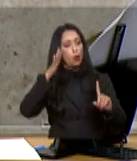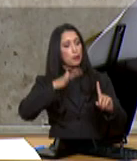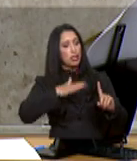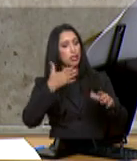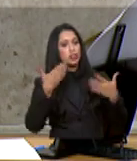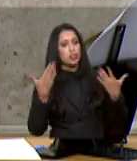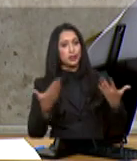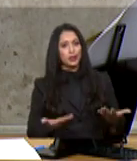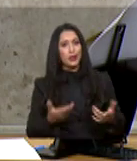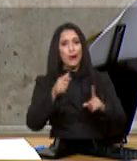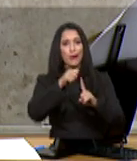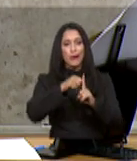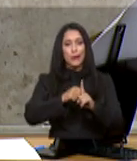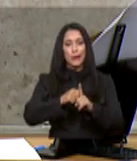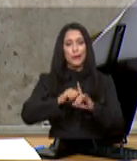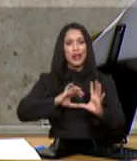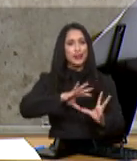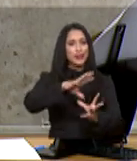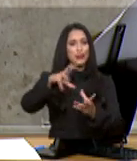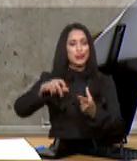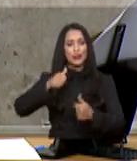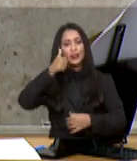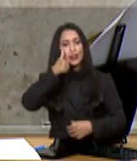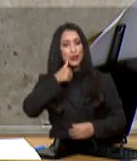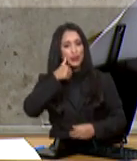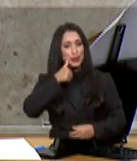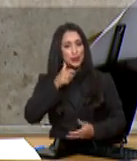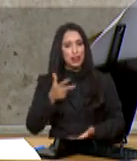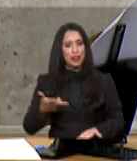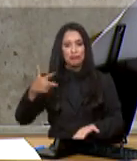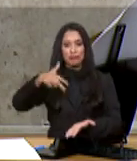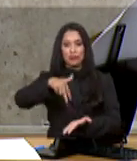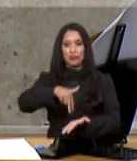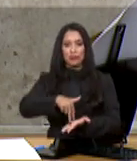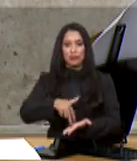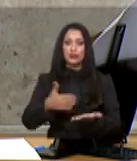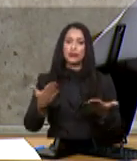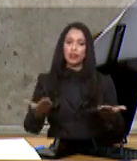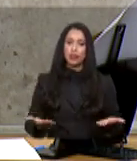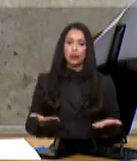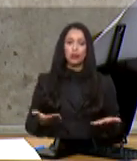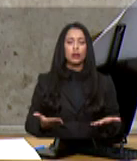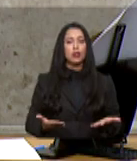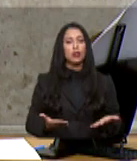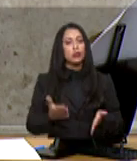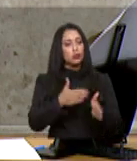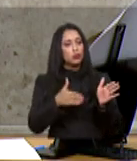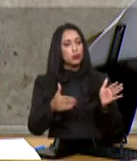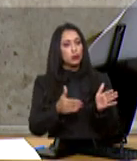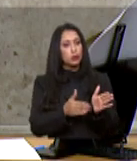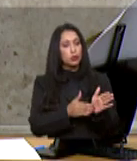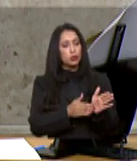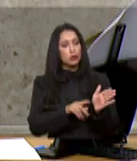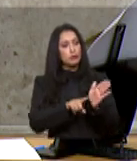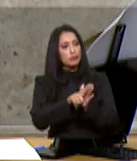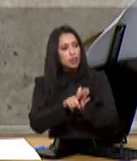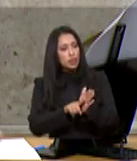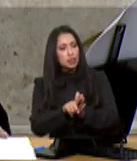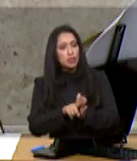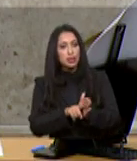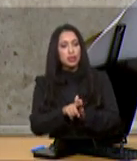Mês Internacional da Mulher. Sugiro a todos que consultem essa